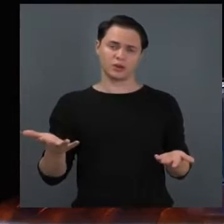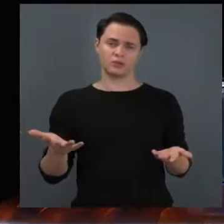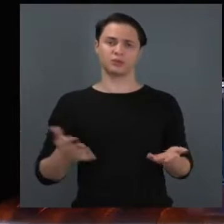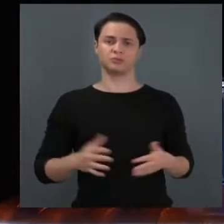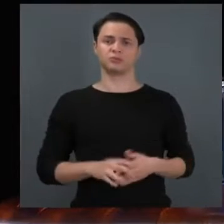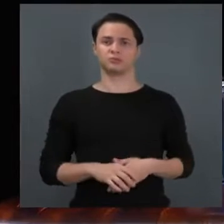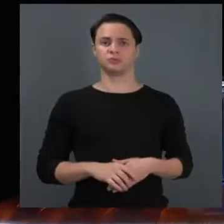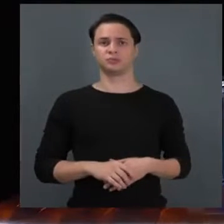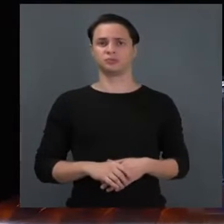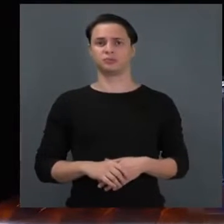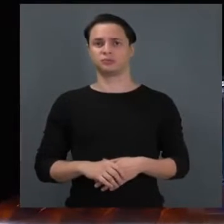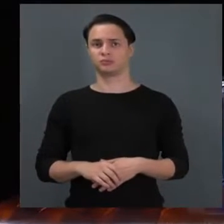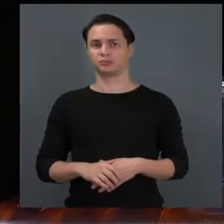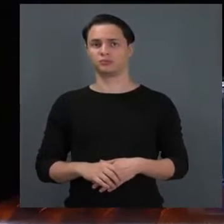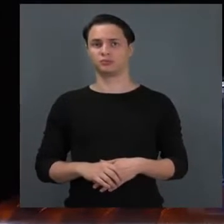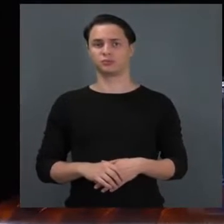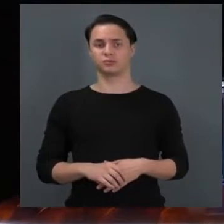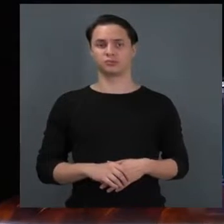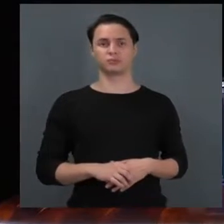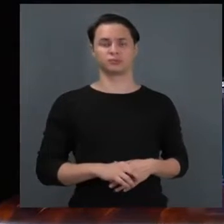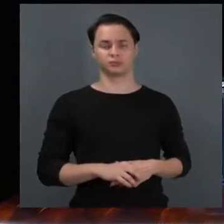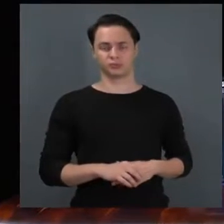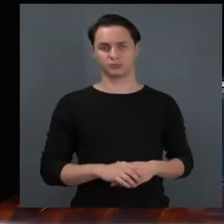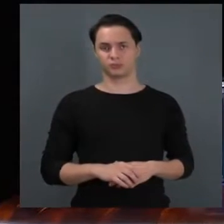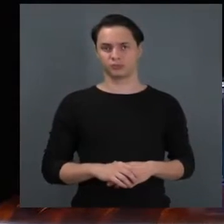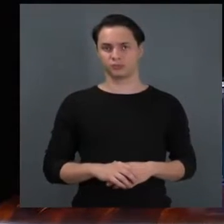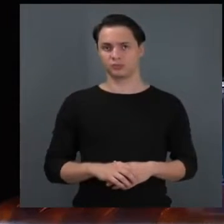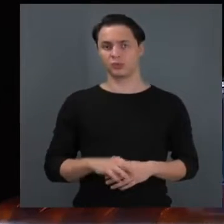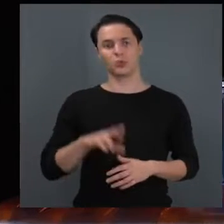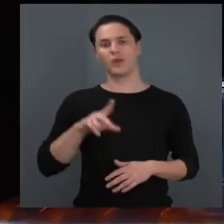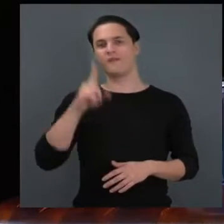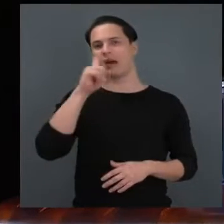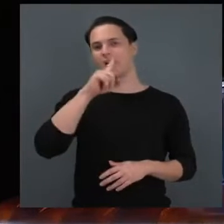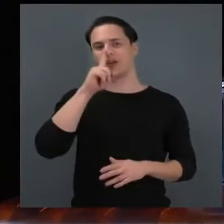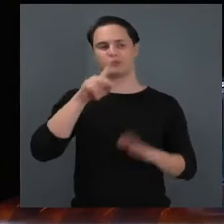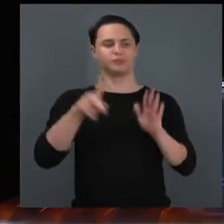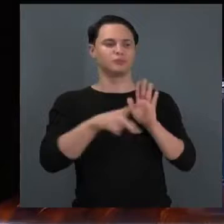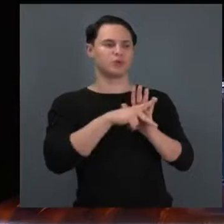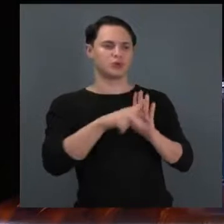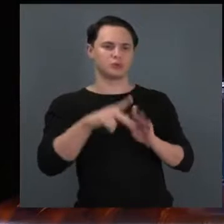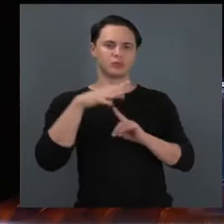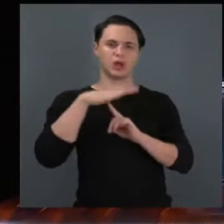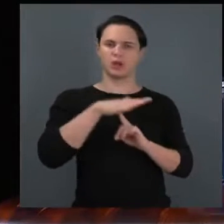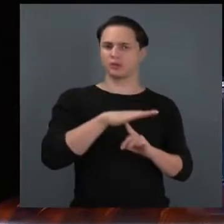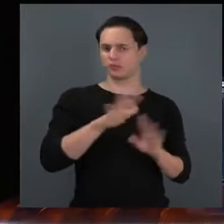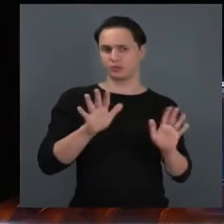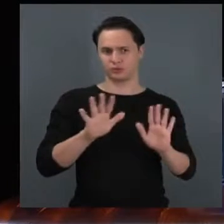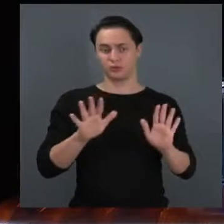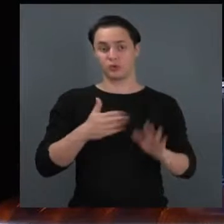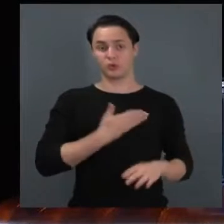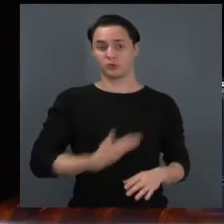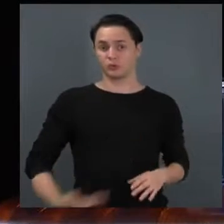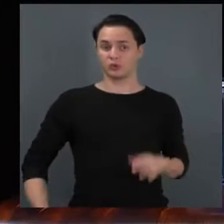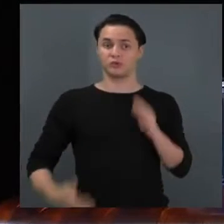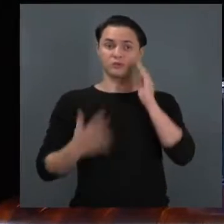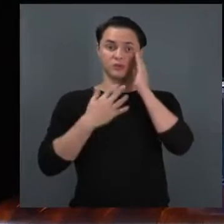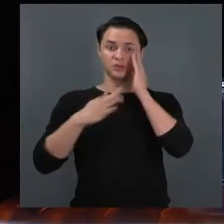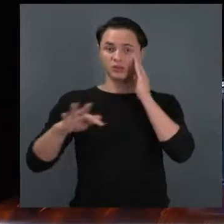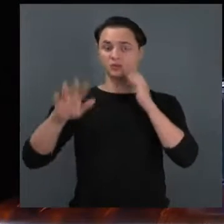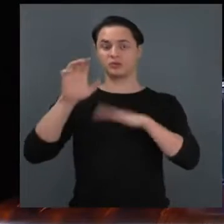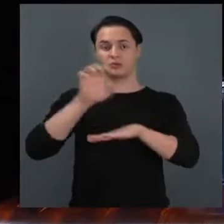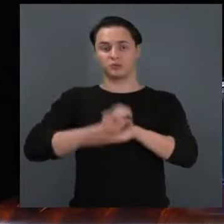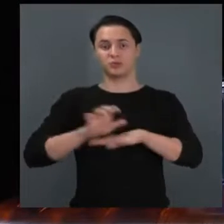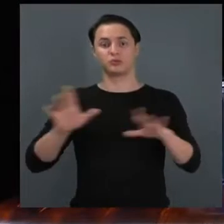bravos soldados brasileiros, dos aeronautas. O governo federal e estadual une